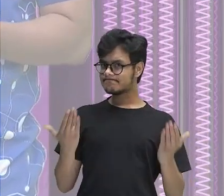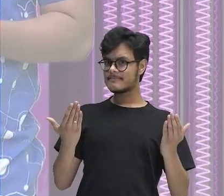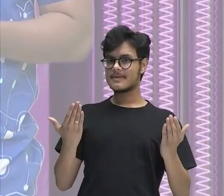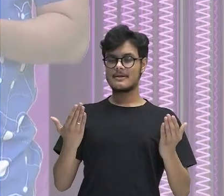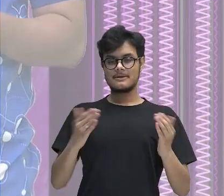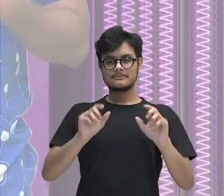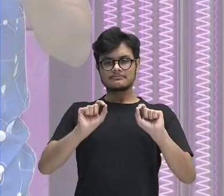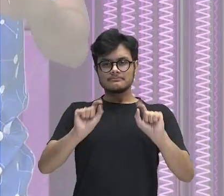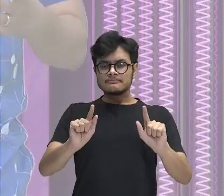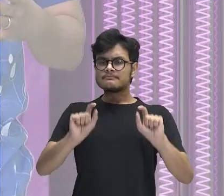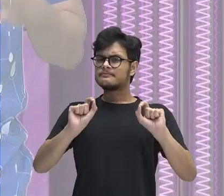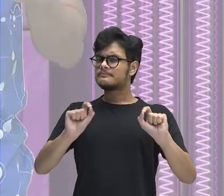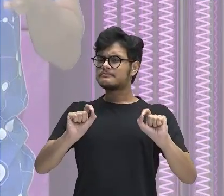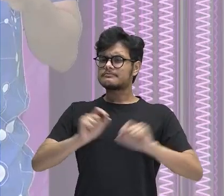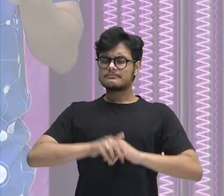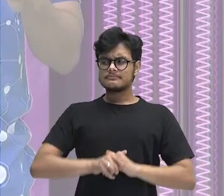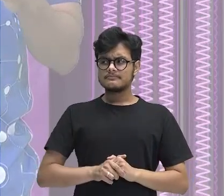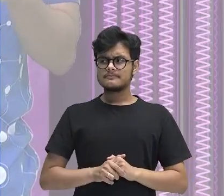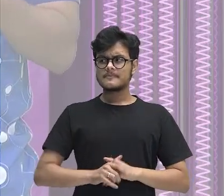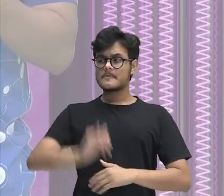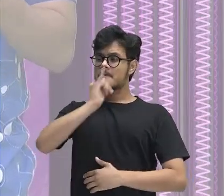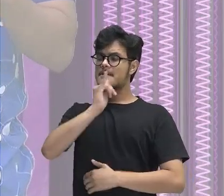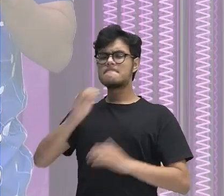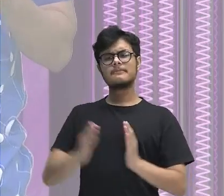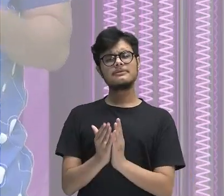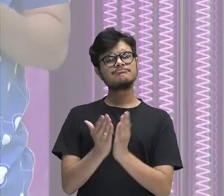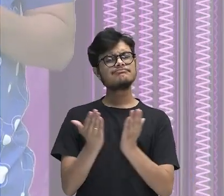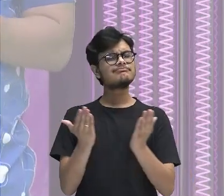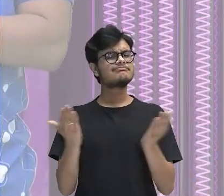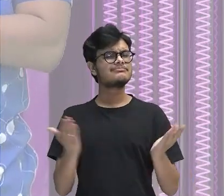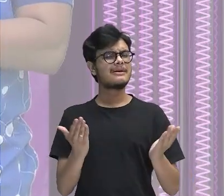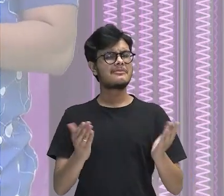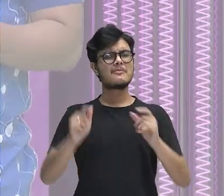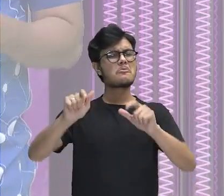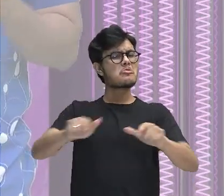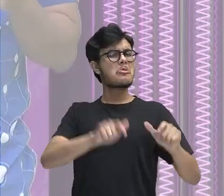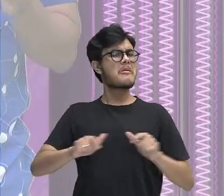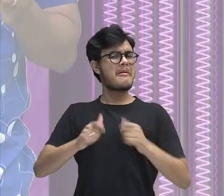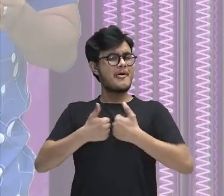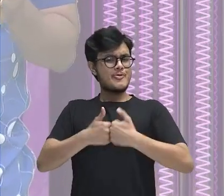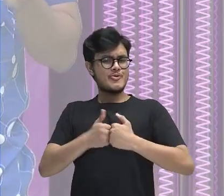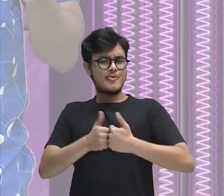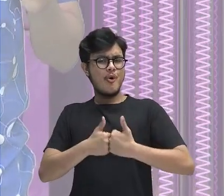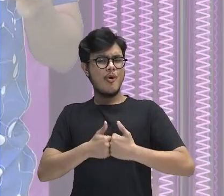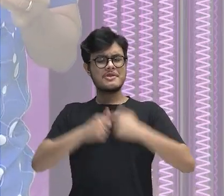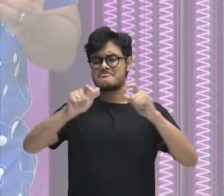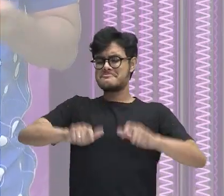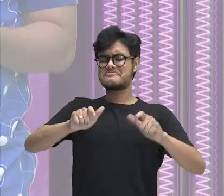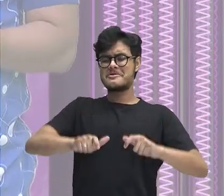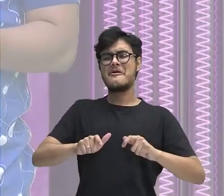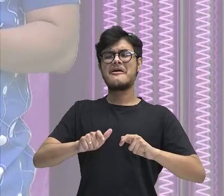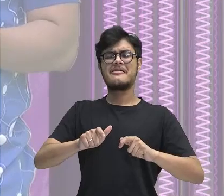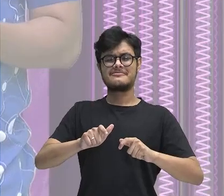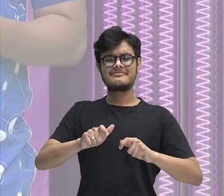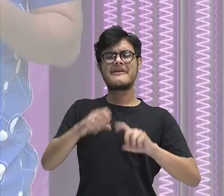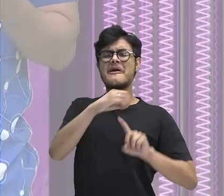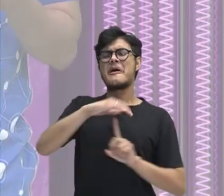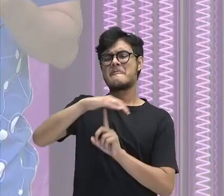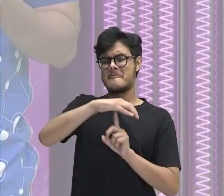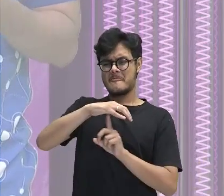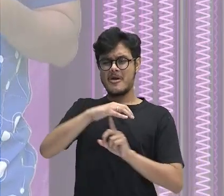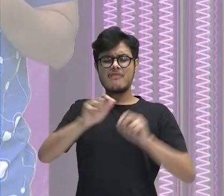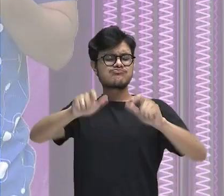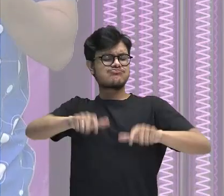vamos o seguinte, quais seriam essas coordenadas? Quais seriam as coordenadas dessas paradas? Como